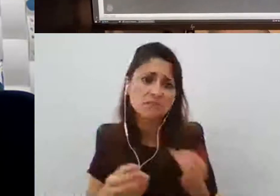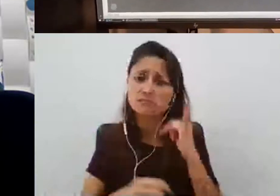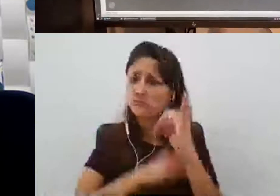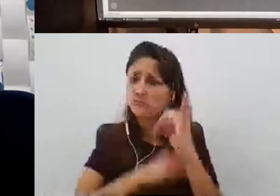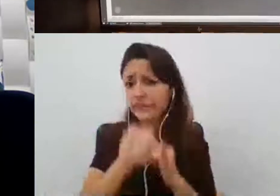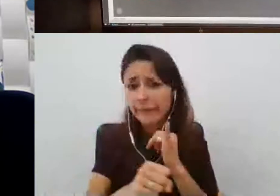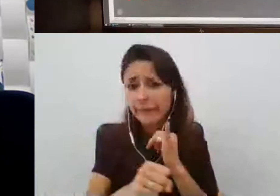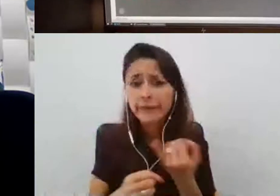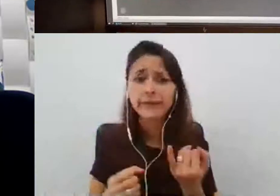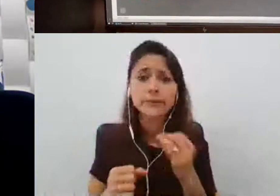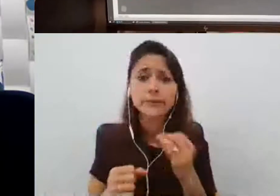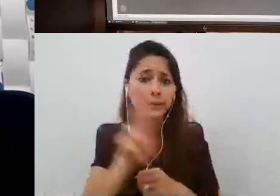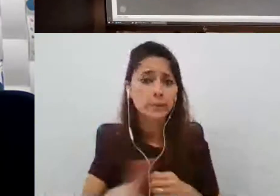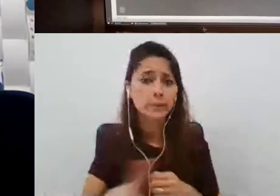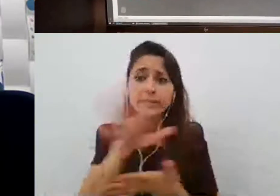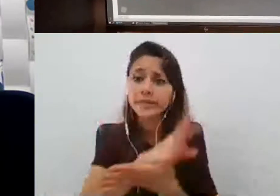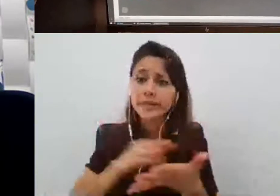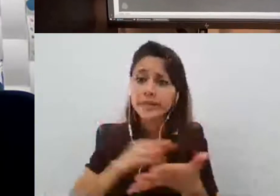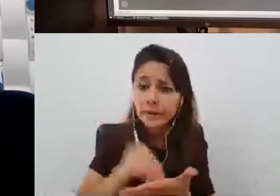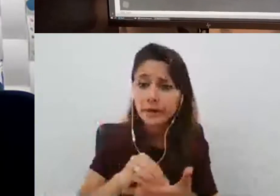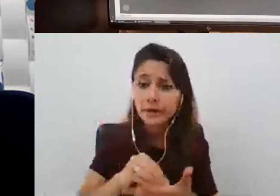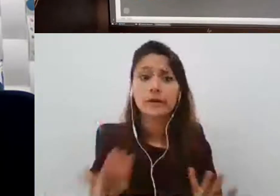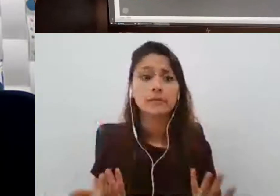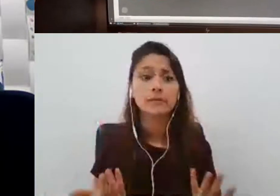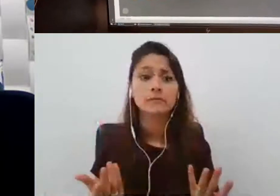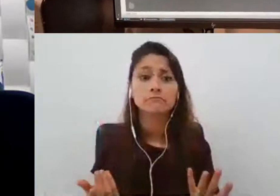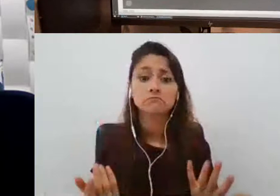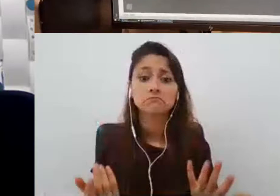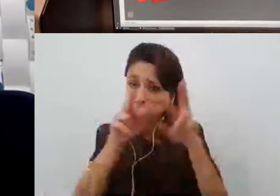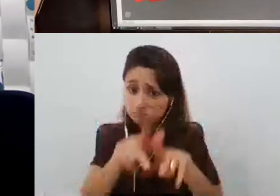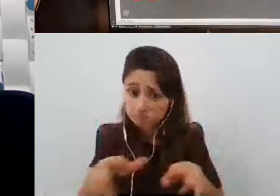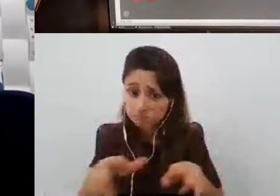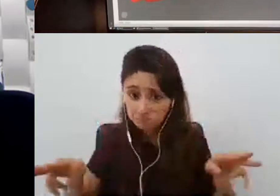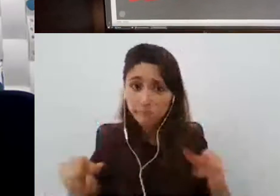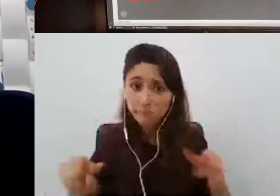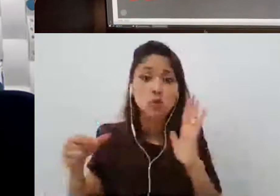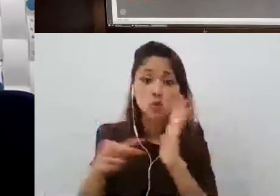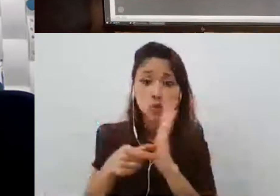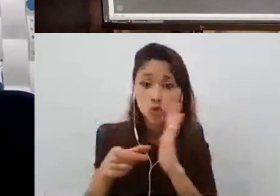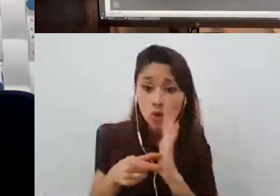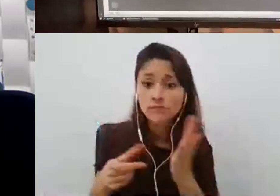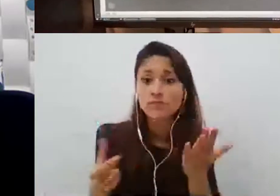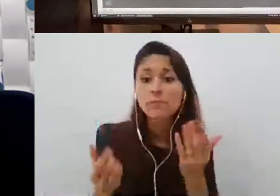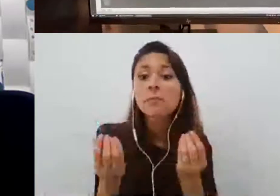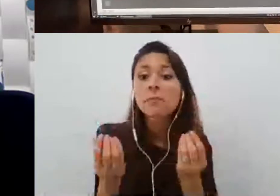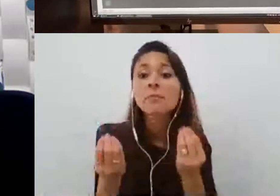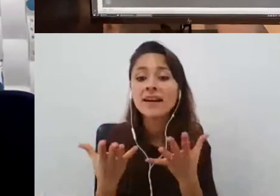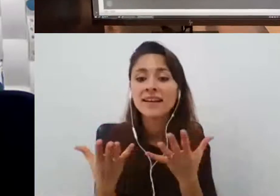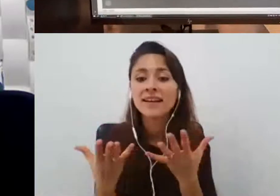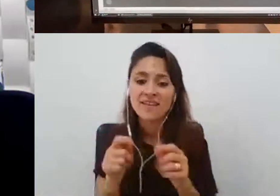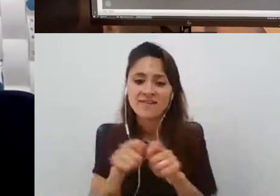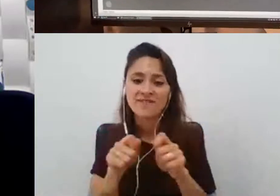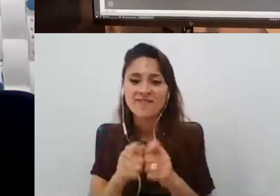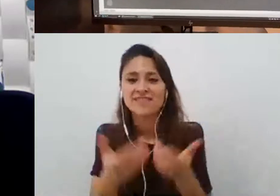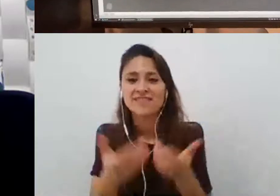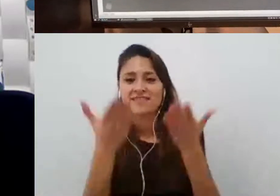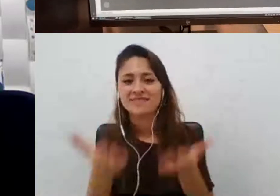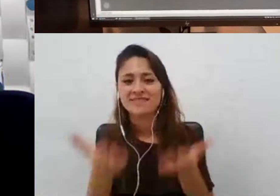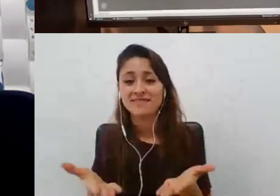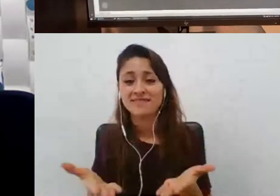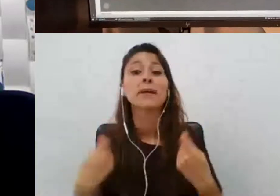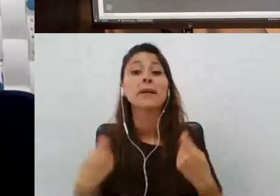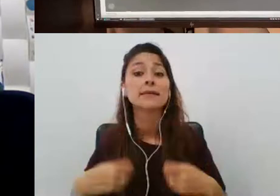de plataformas, de módulos de simulações, de software de simulações, para que a gente consiga captar essas informações e